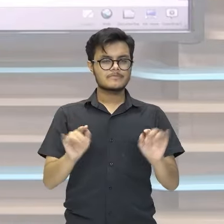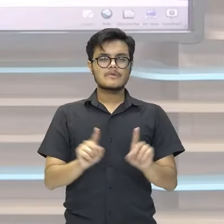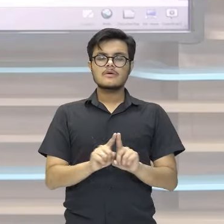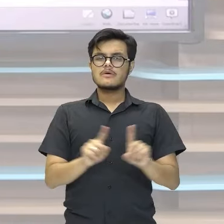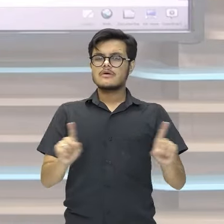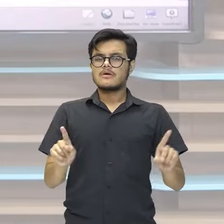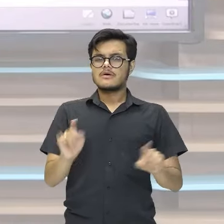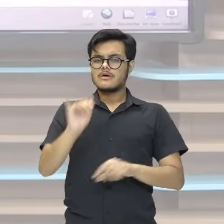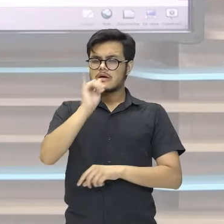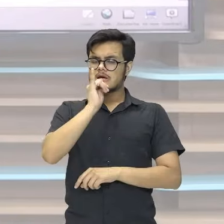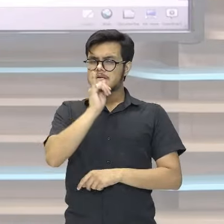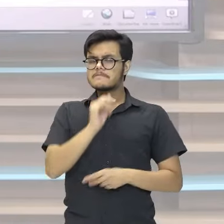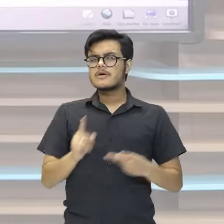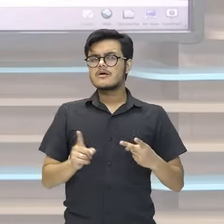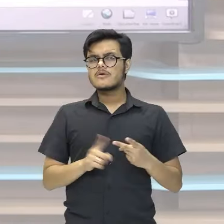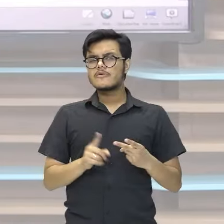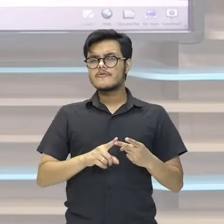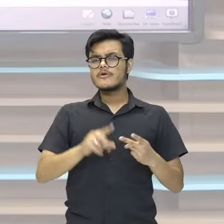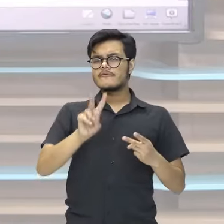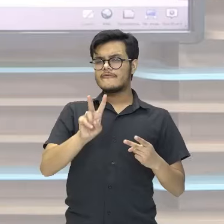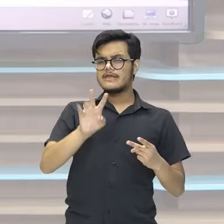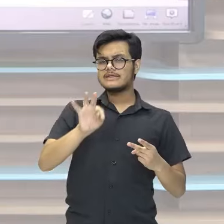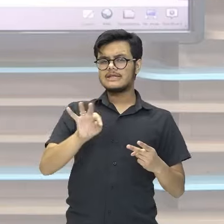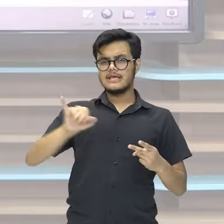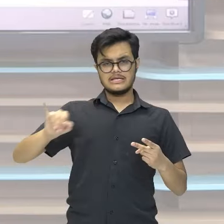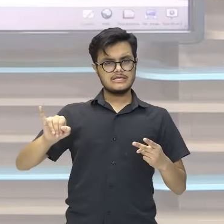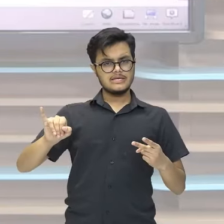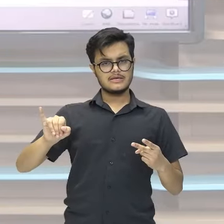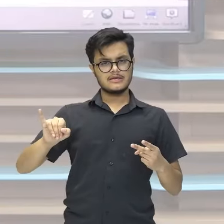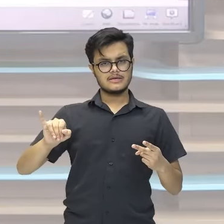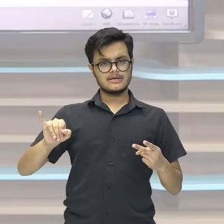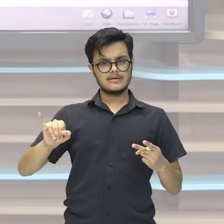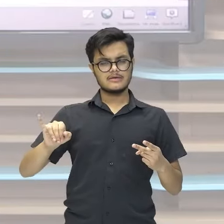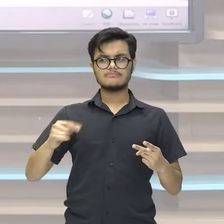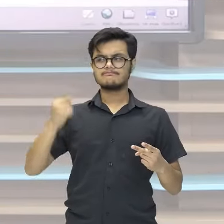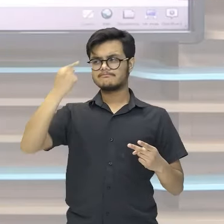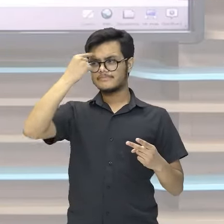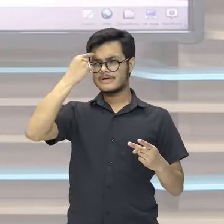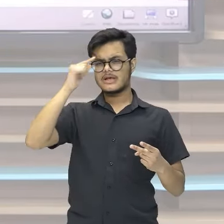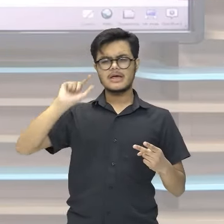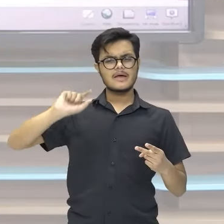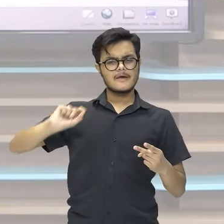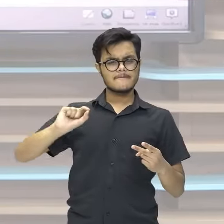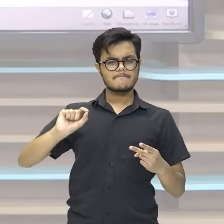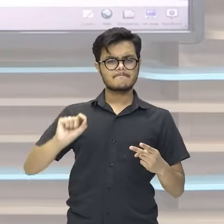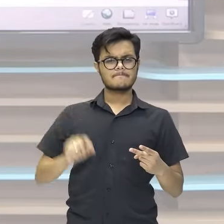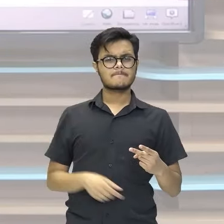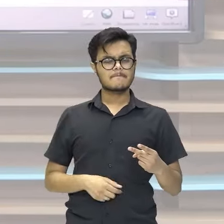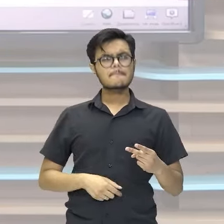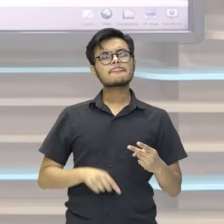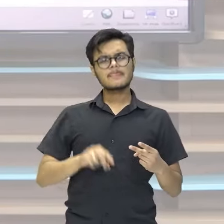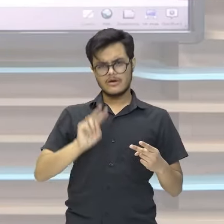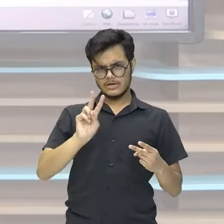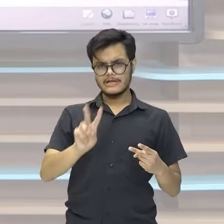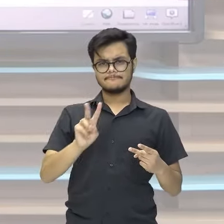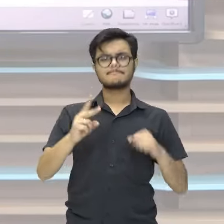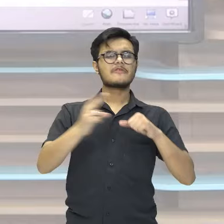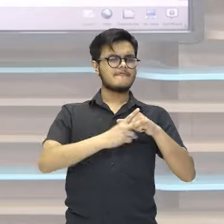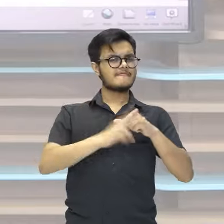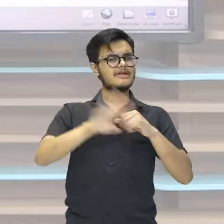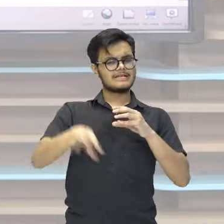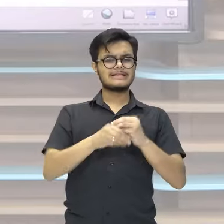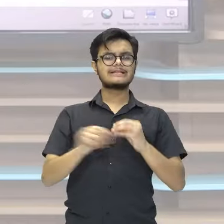um tal de verbo transitivo e indireto bom vamos pensar no seguinte é transitivo Porque pede complemento tem